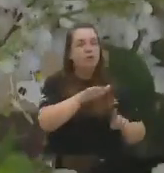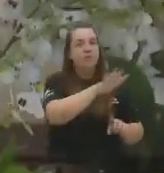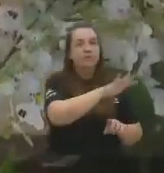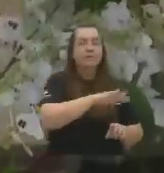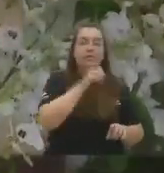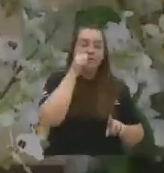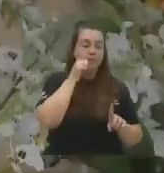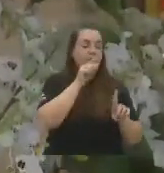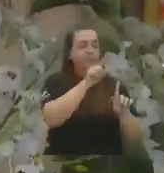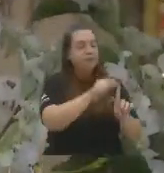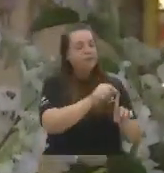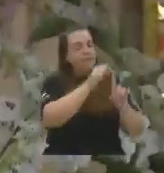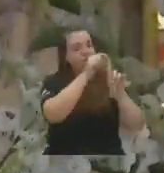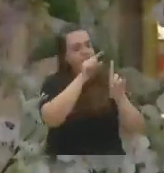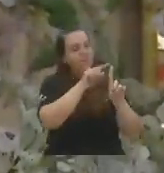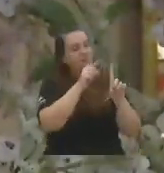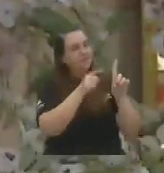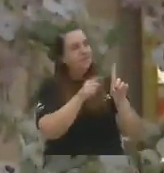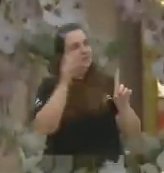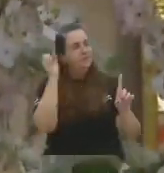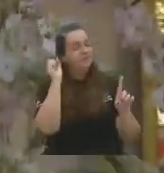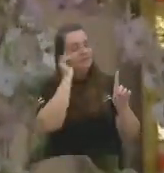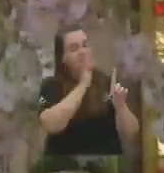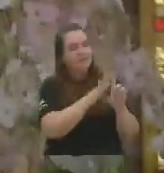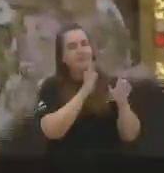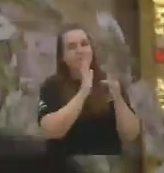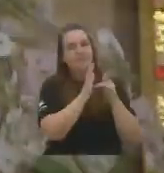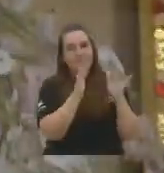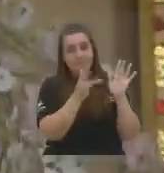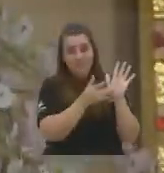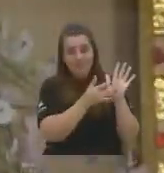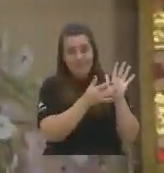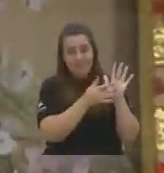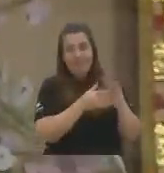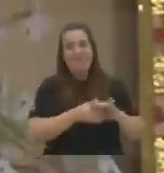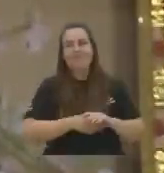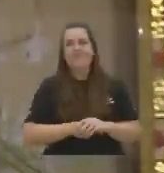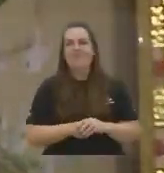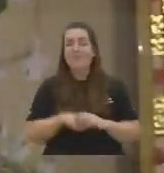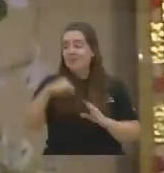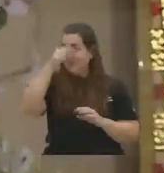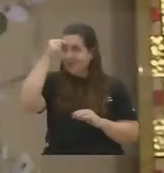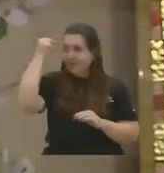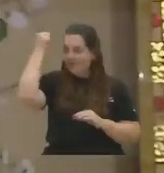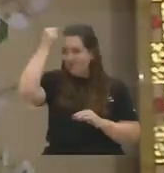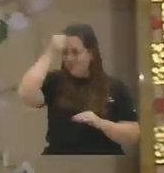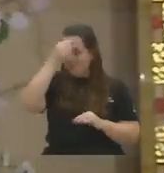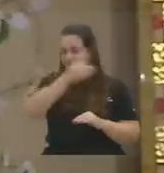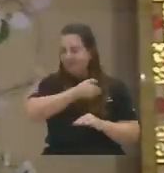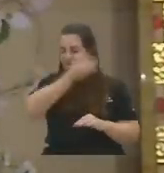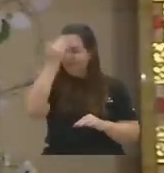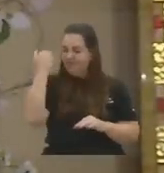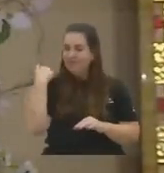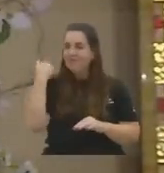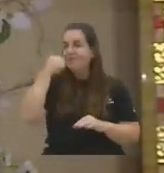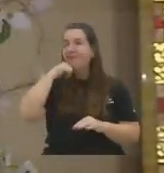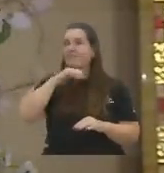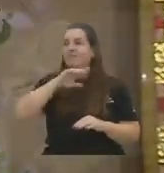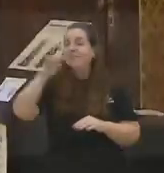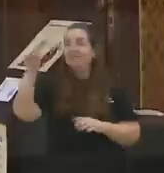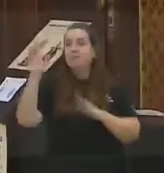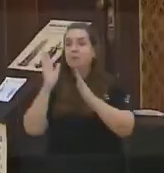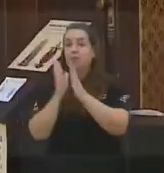convosco. Bendita sois vós entre as mulheres, e bendito é o fruto do vosso ventre,